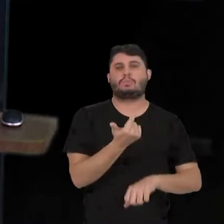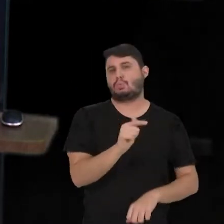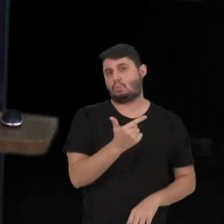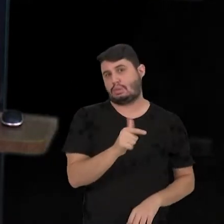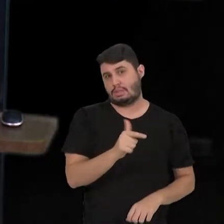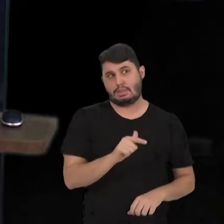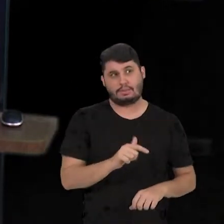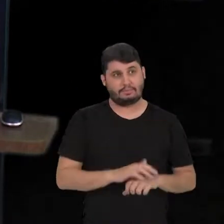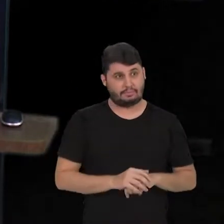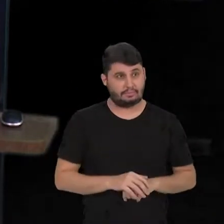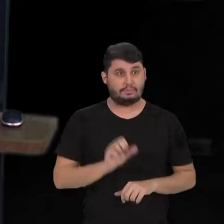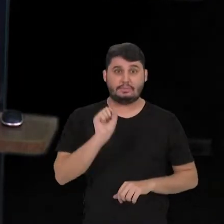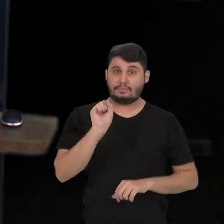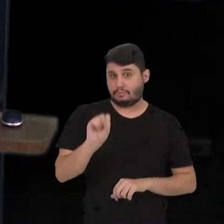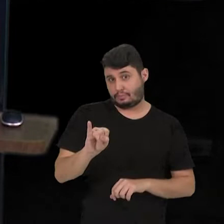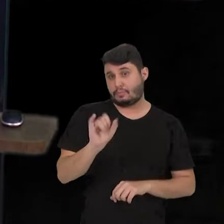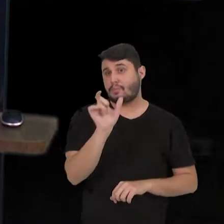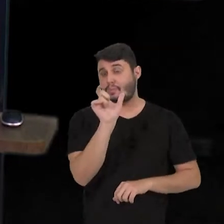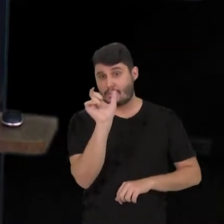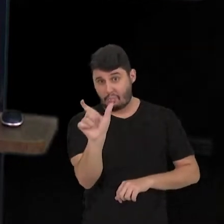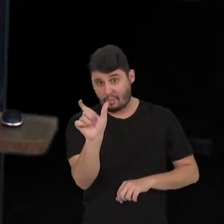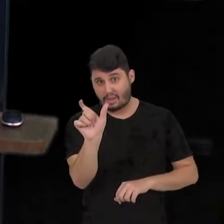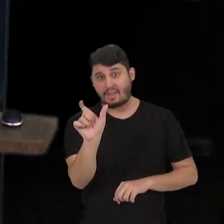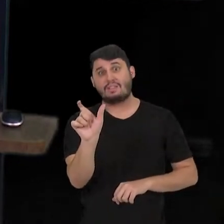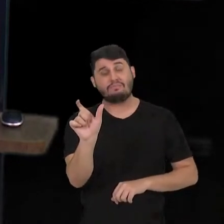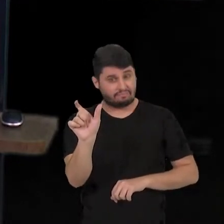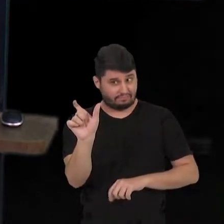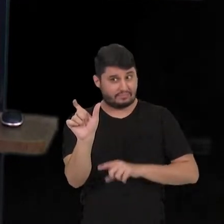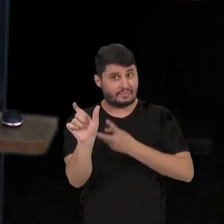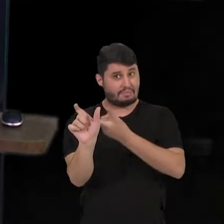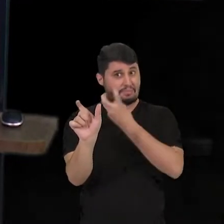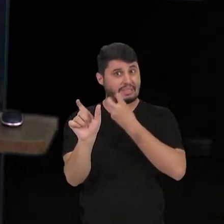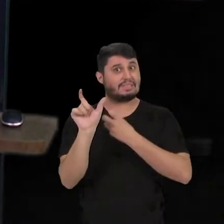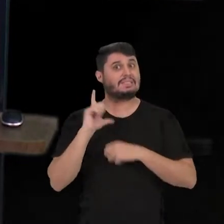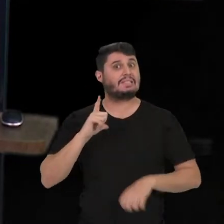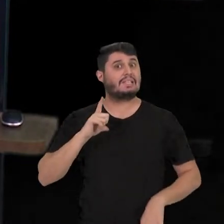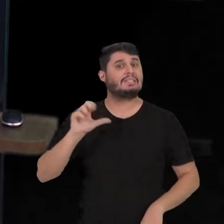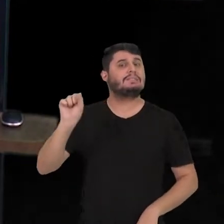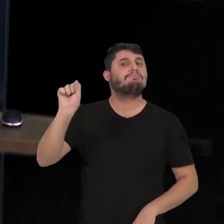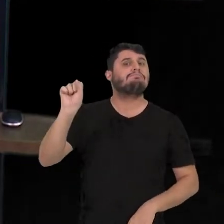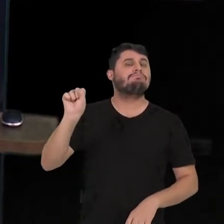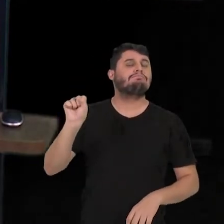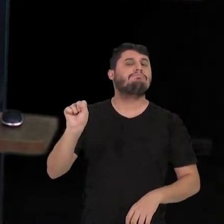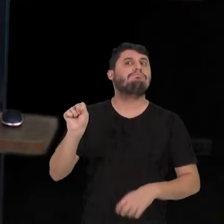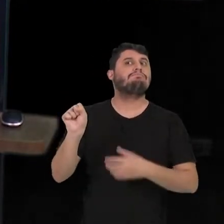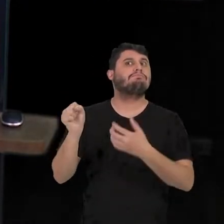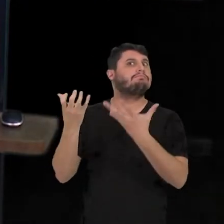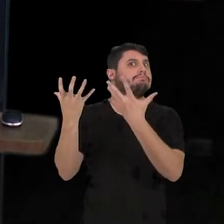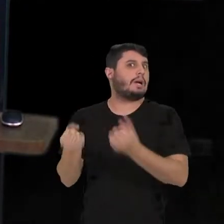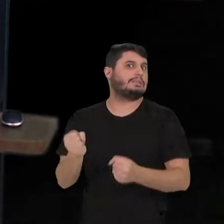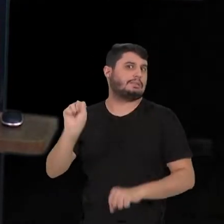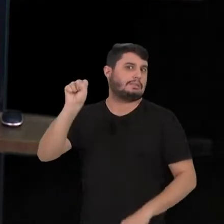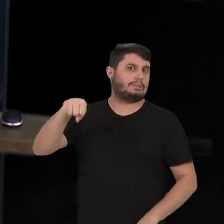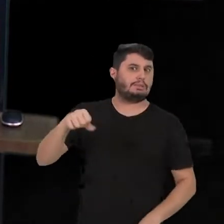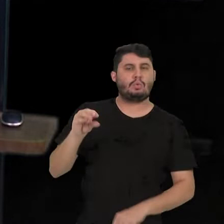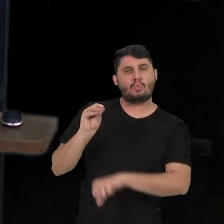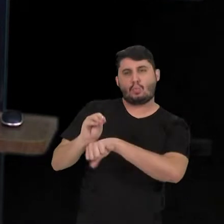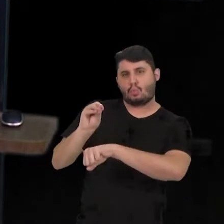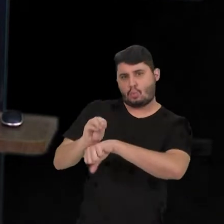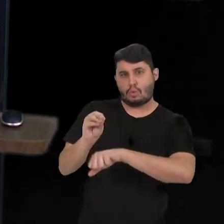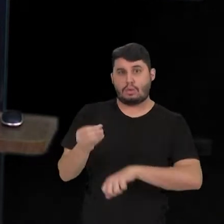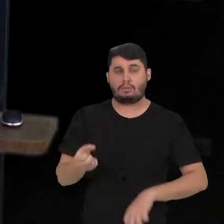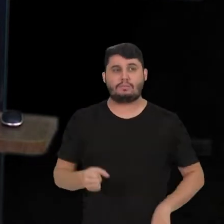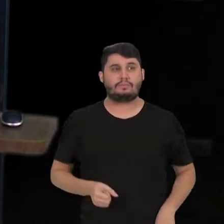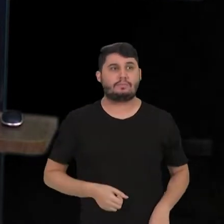uma pessoa cuidadosa. Então, às vezes, um sufixo desse aqui ajuda a gente demais na interpretação de um texto. Então, se eu tenho ônibus e tenho